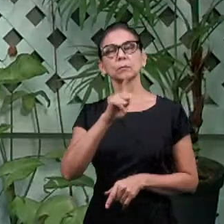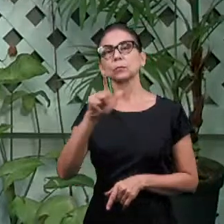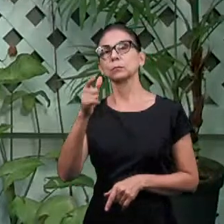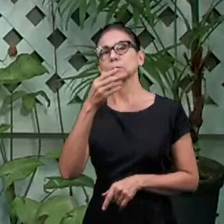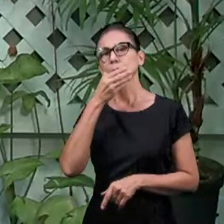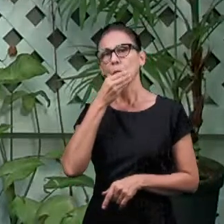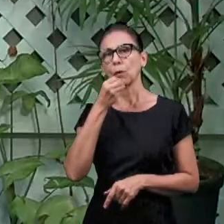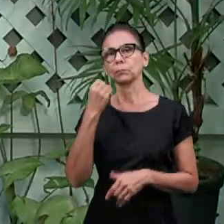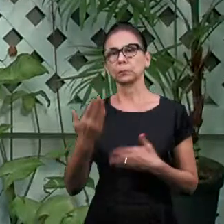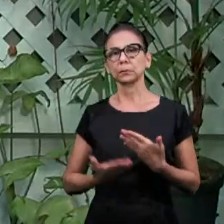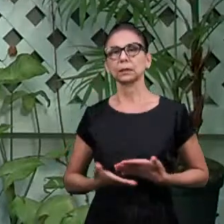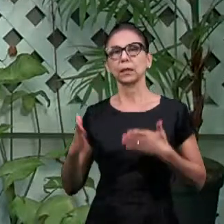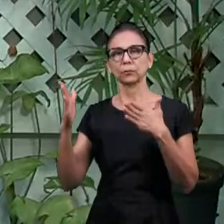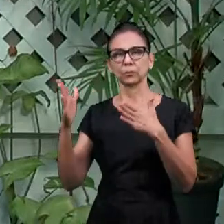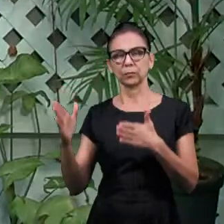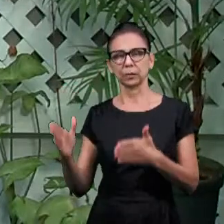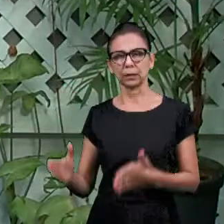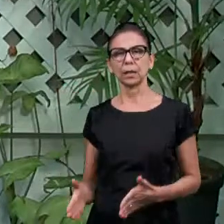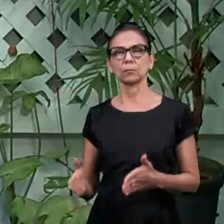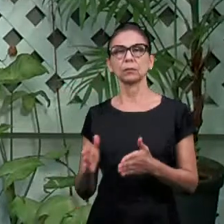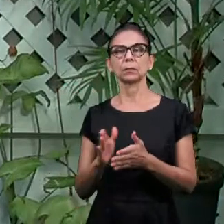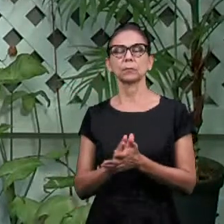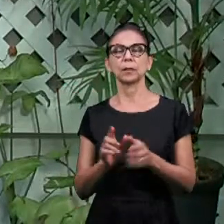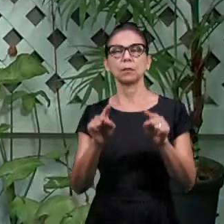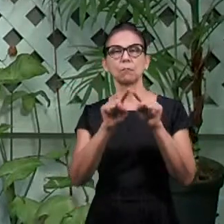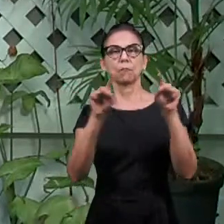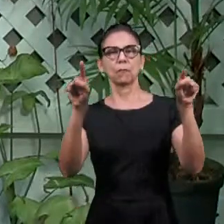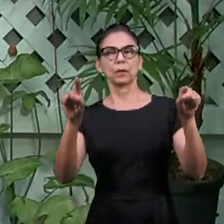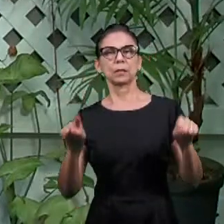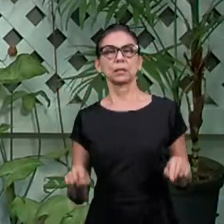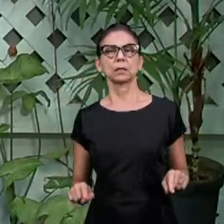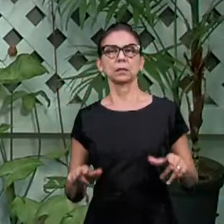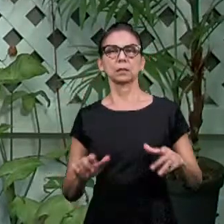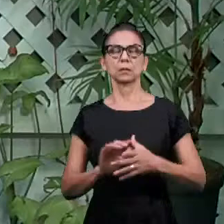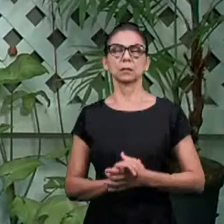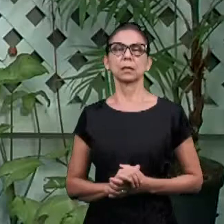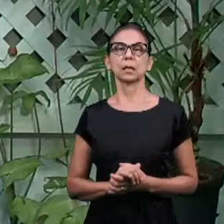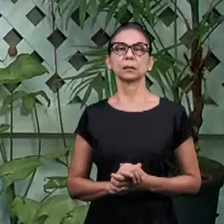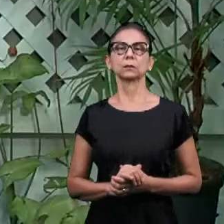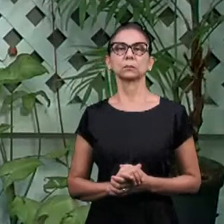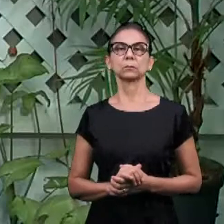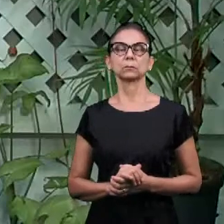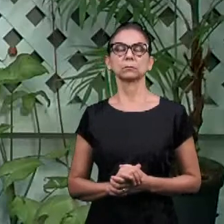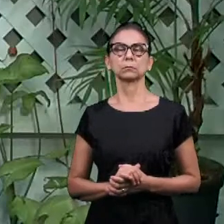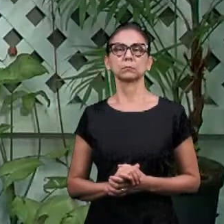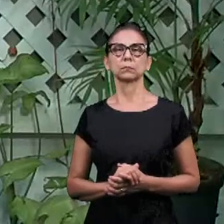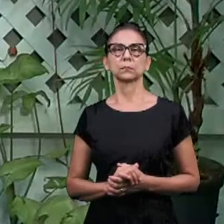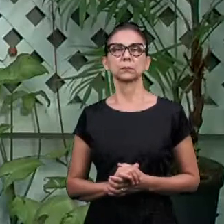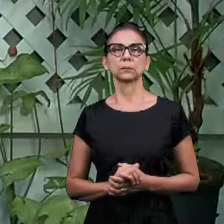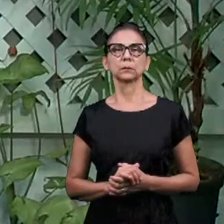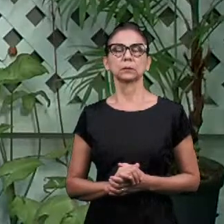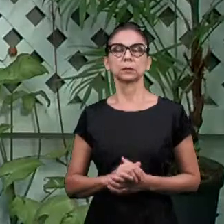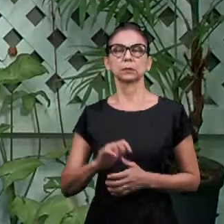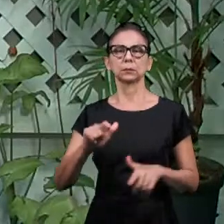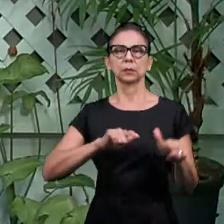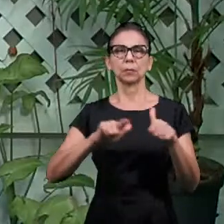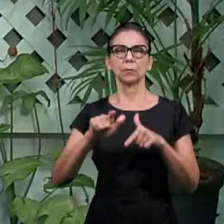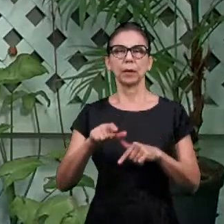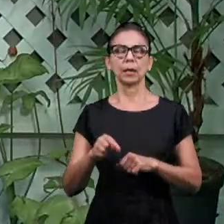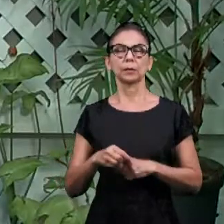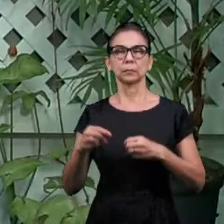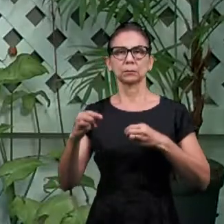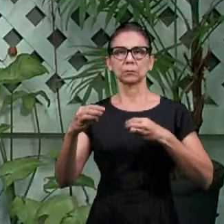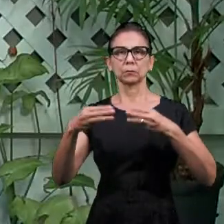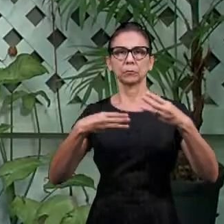já é um funcionário graduado aqui do nosso Ministério Público